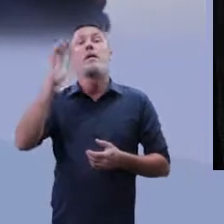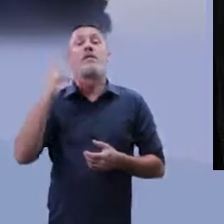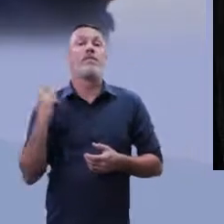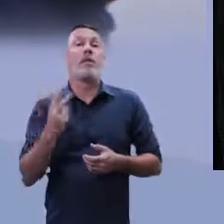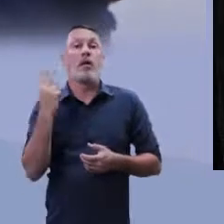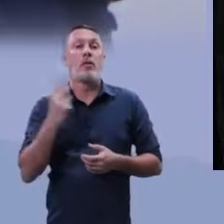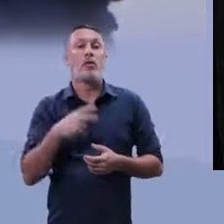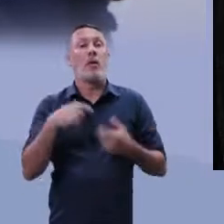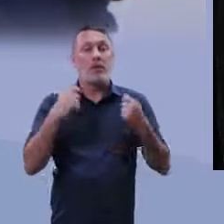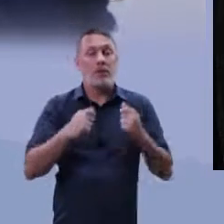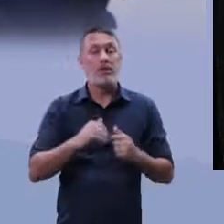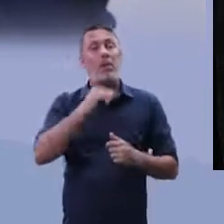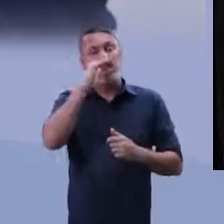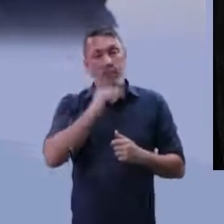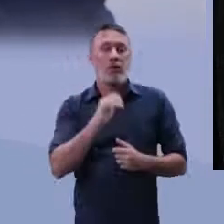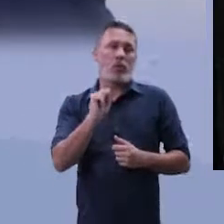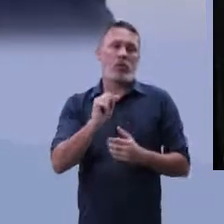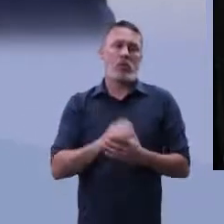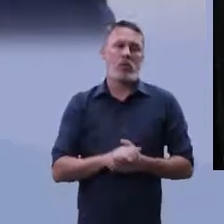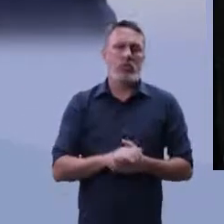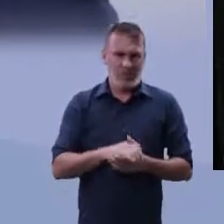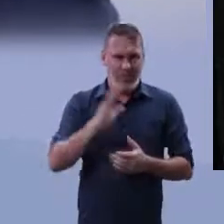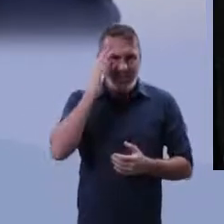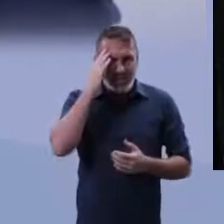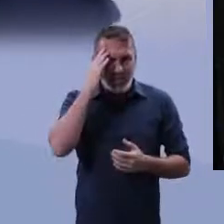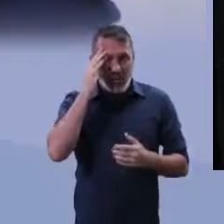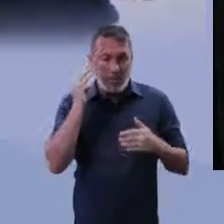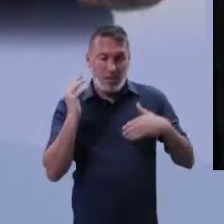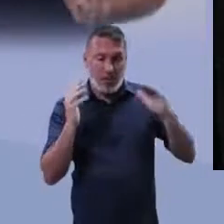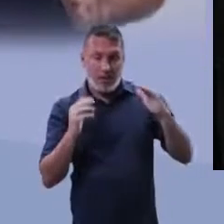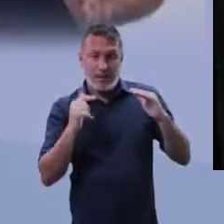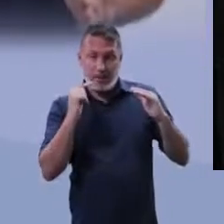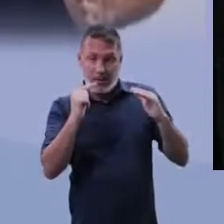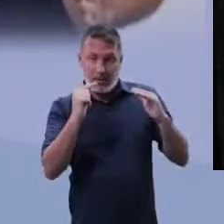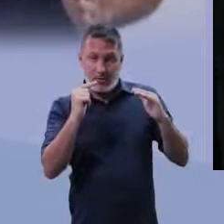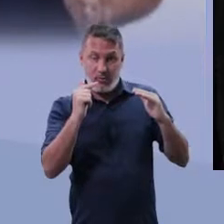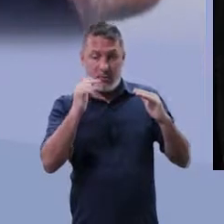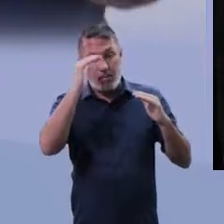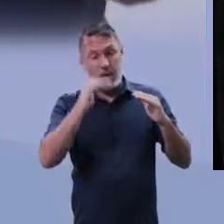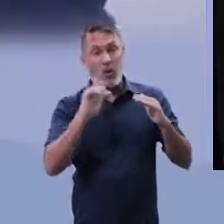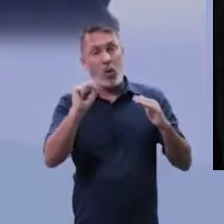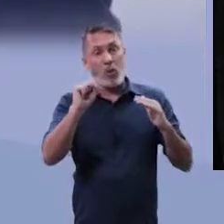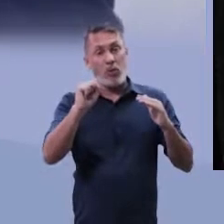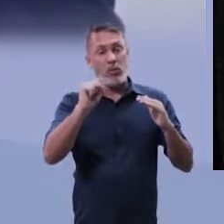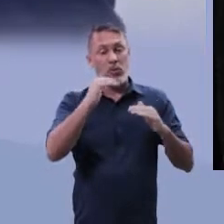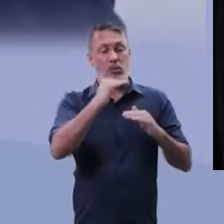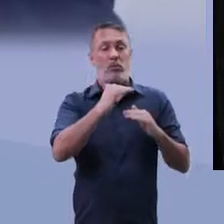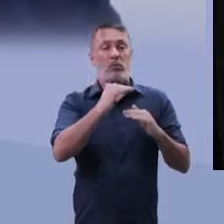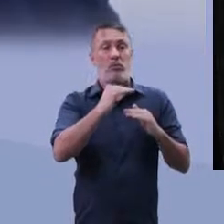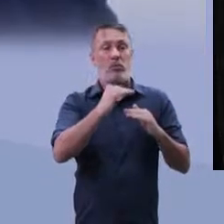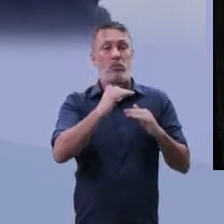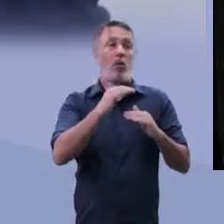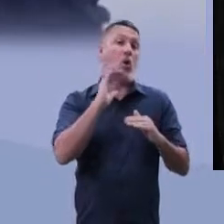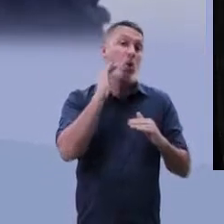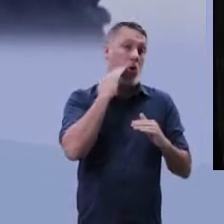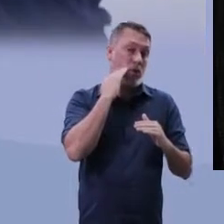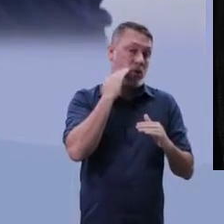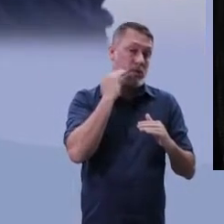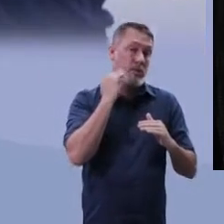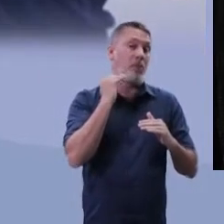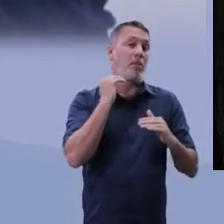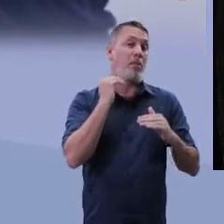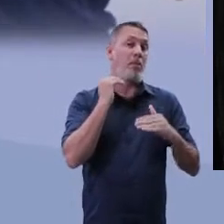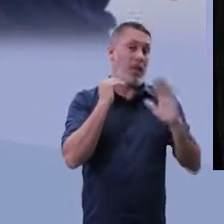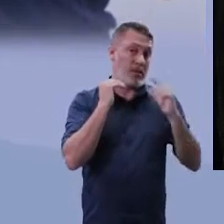a mais valorizada tem que ser menor que 8. Já pegou a visão? Onde é que está o intervalo? Para ser